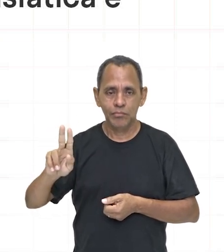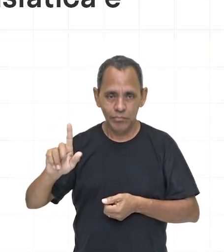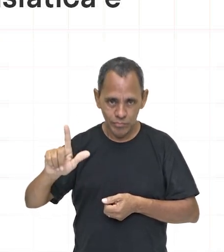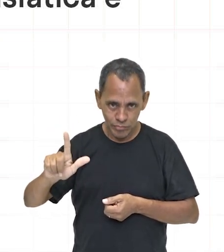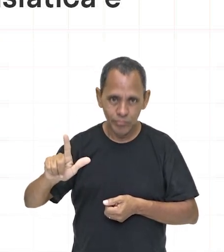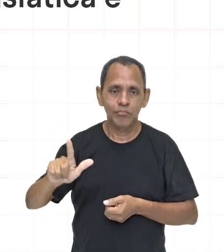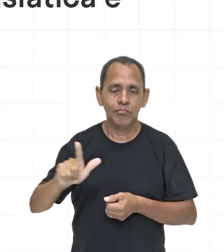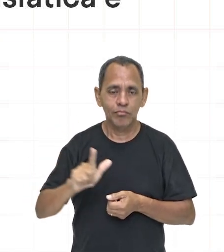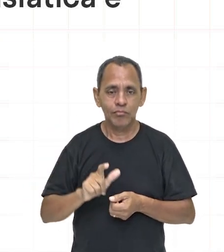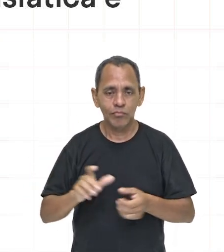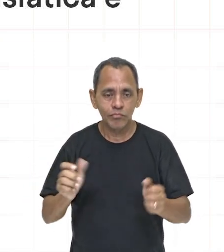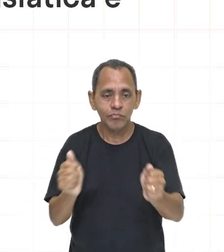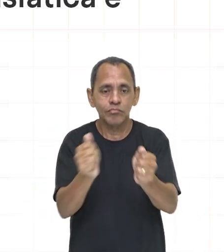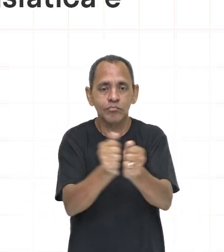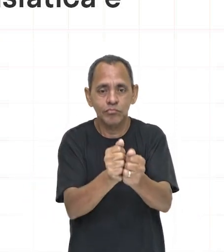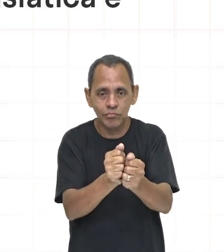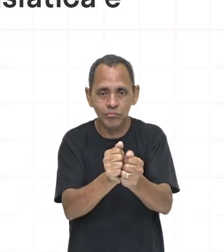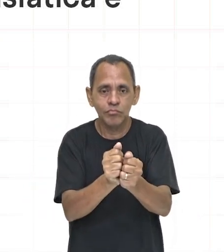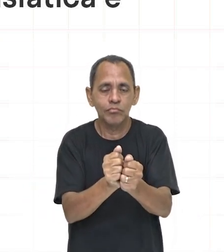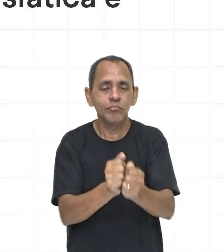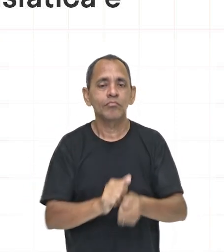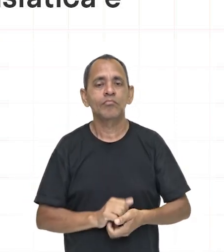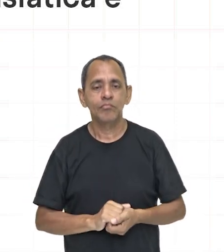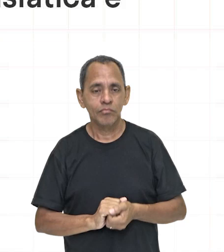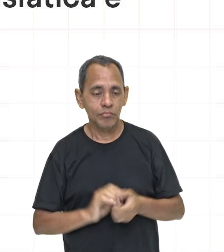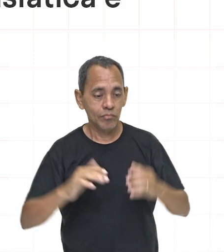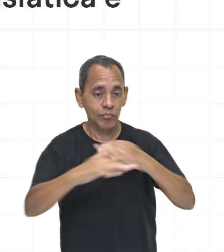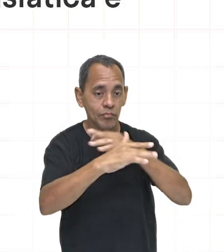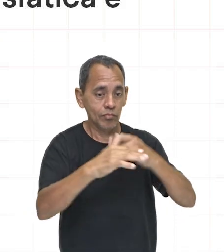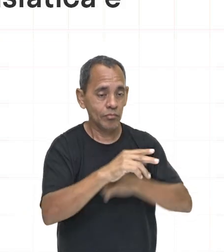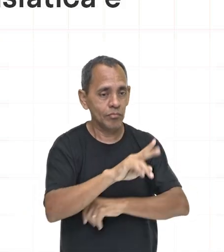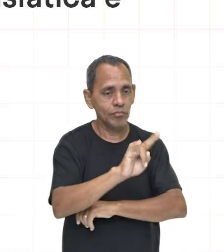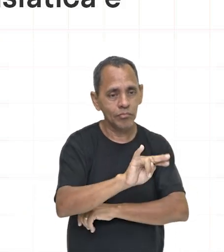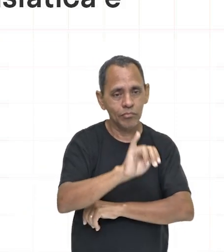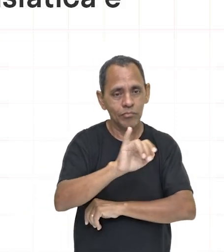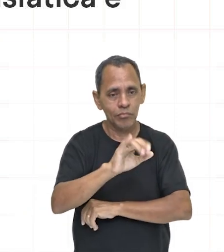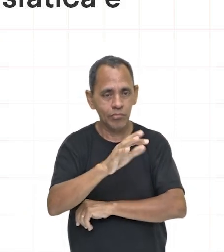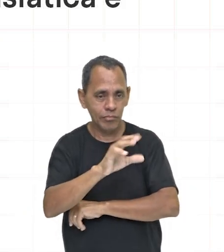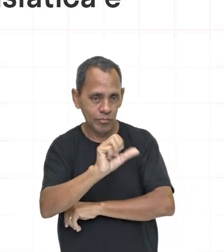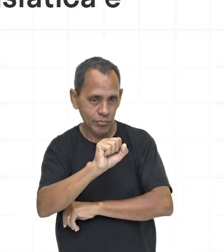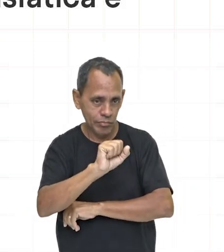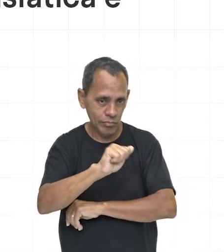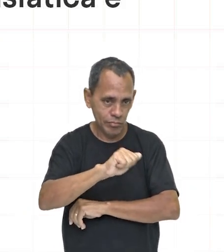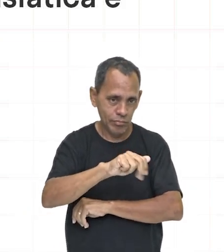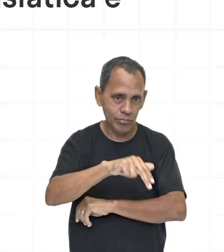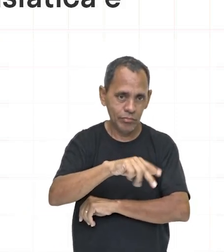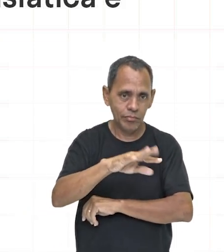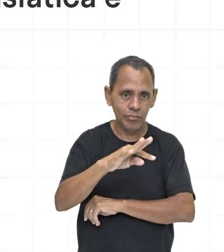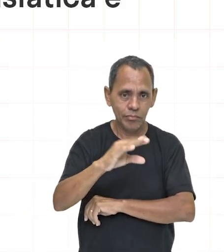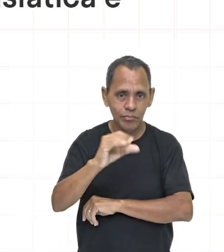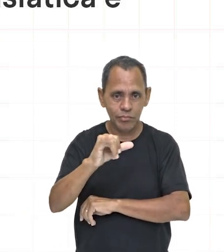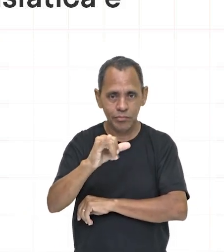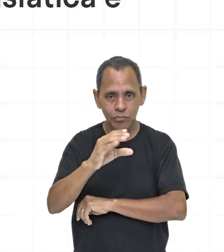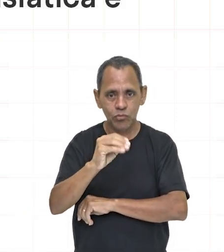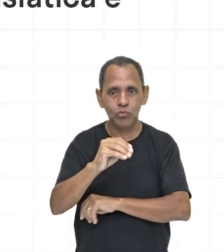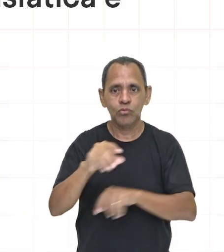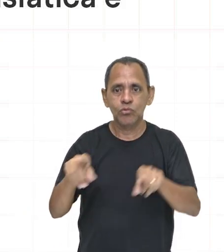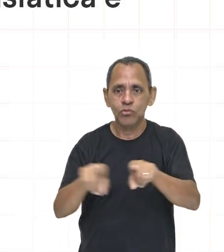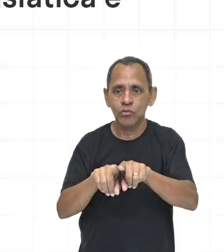cidades de Bizâncio, do lado europeu, com a Calcedônia, que é o